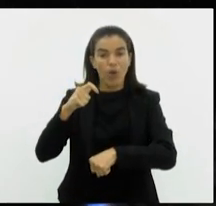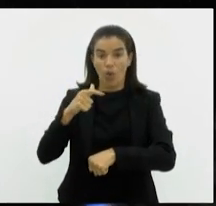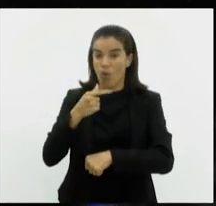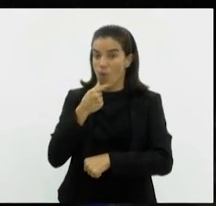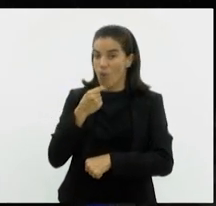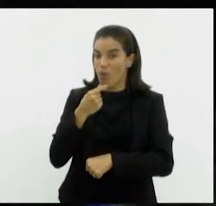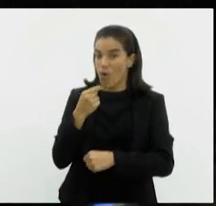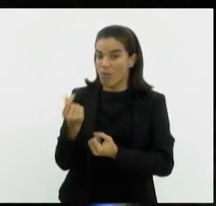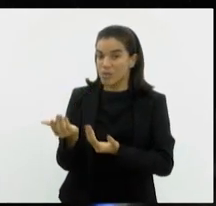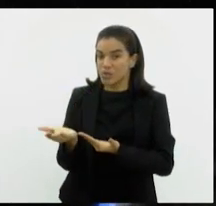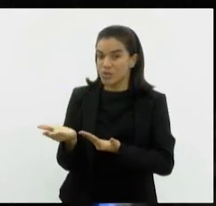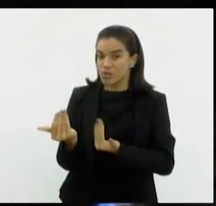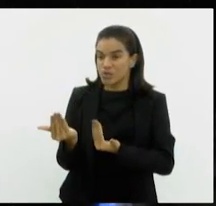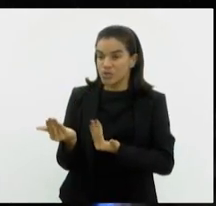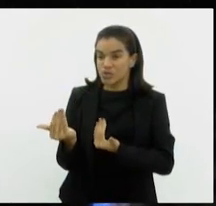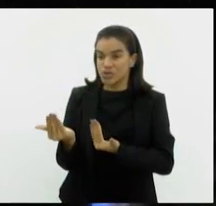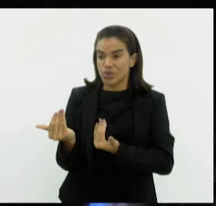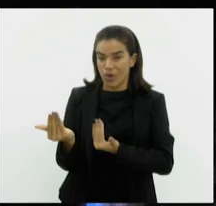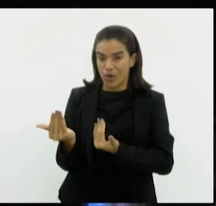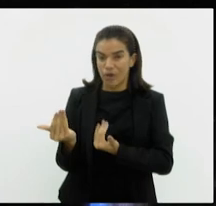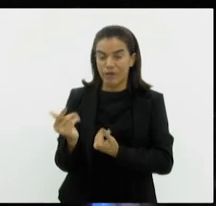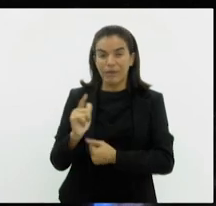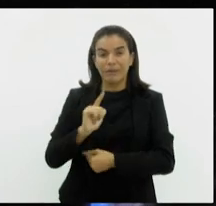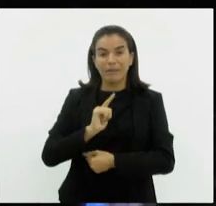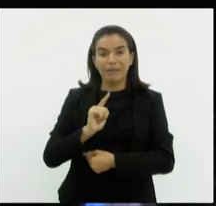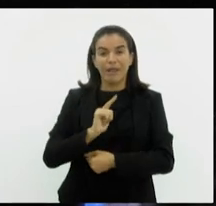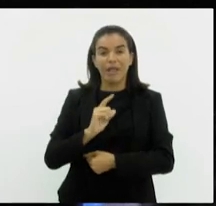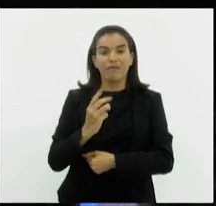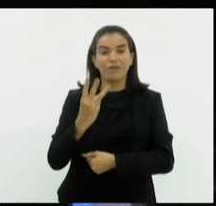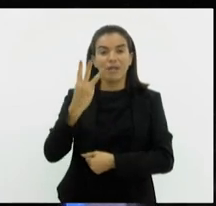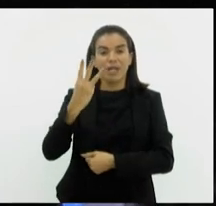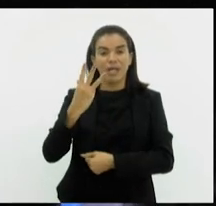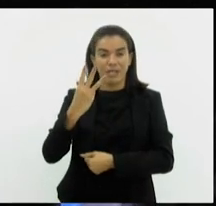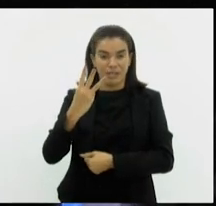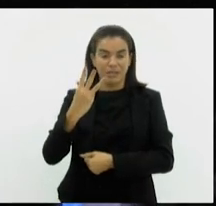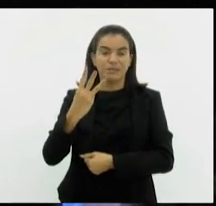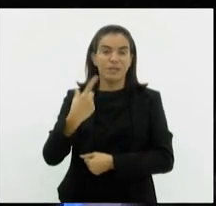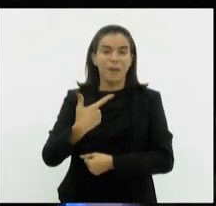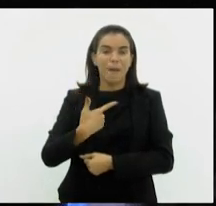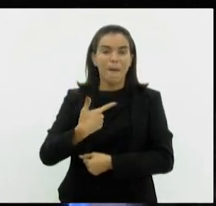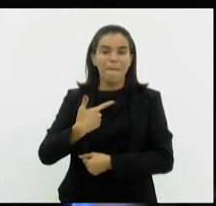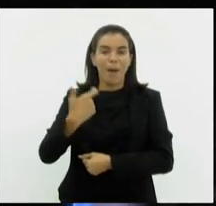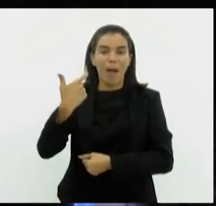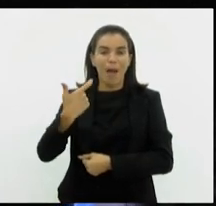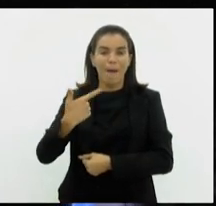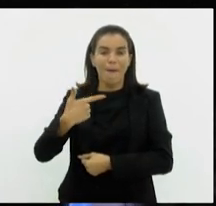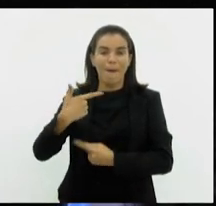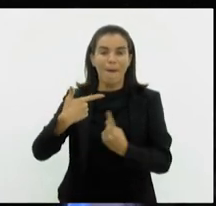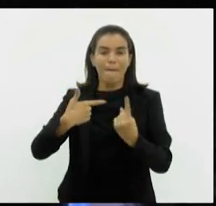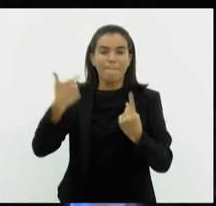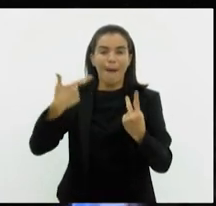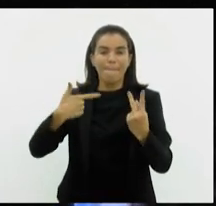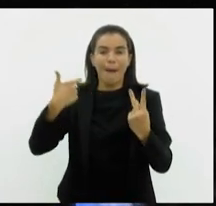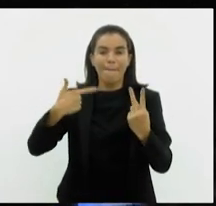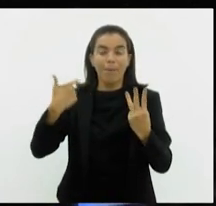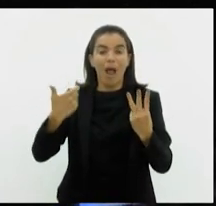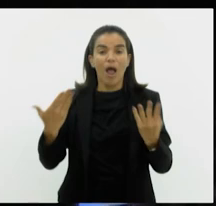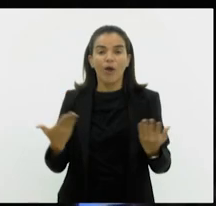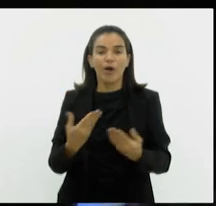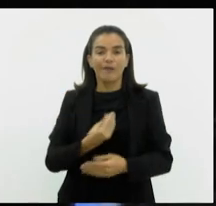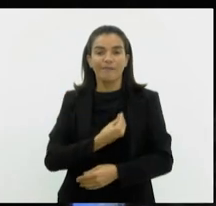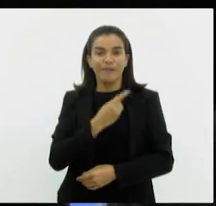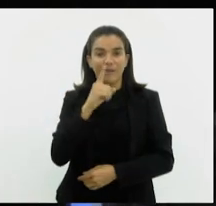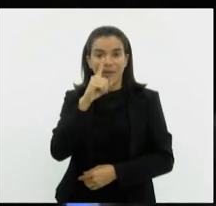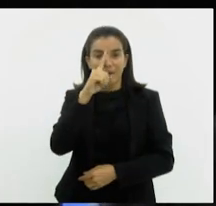jovem um homem jovem que teve três perfurações por disparo de arma de fogo tá com a sua vida em risco